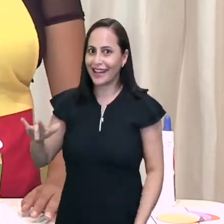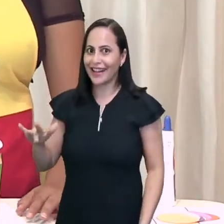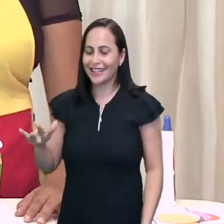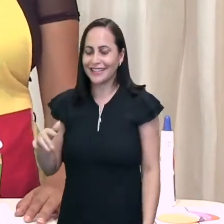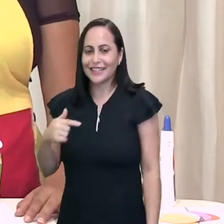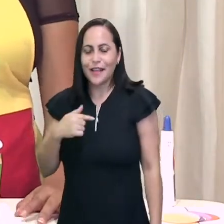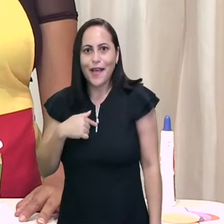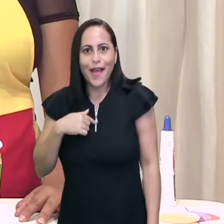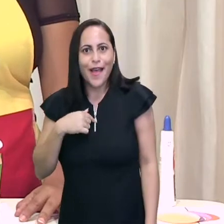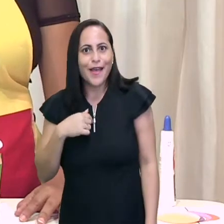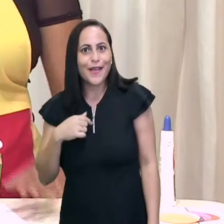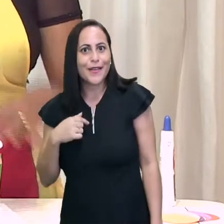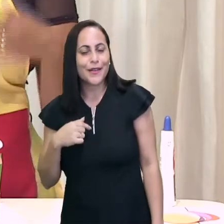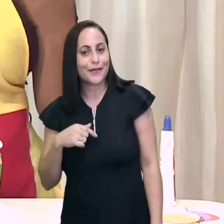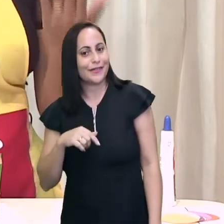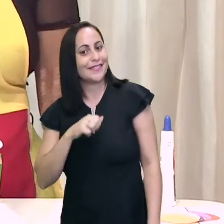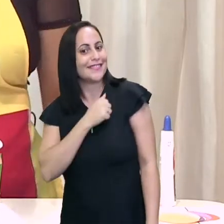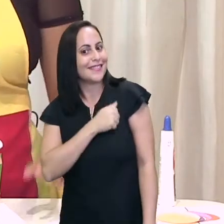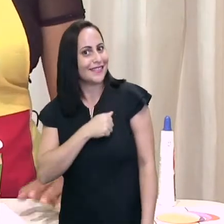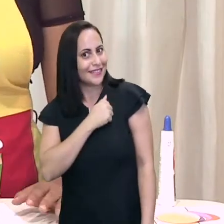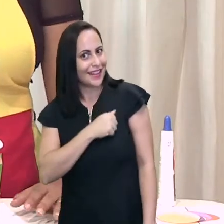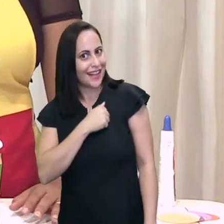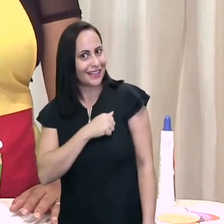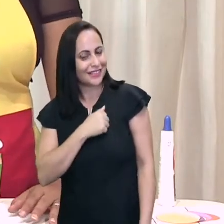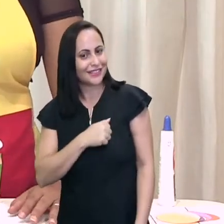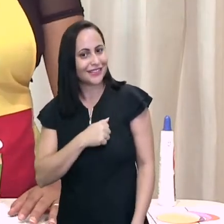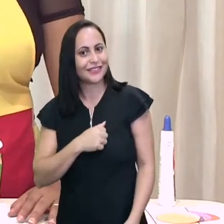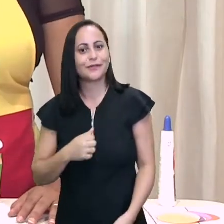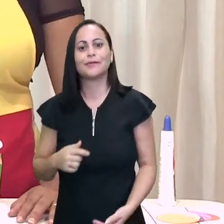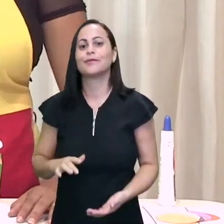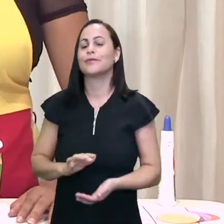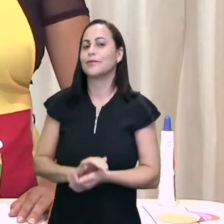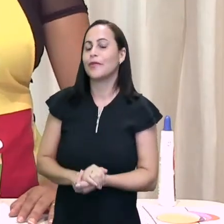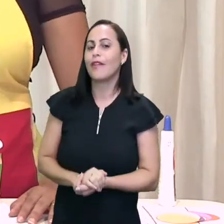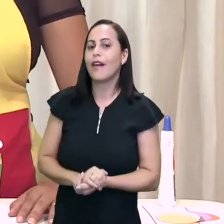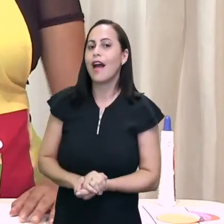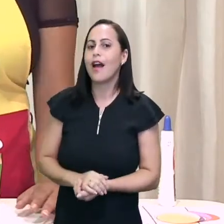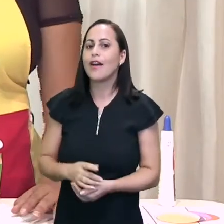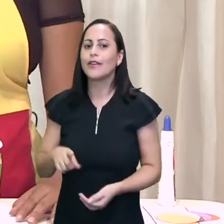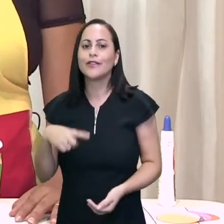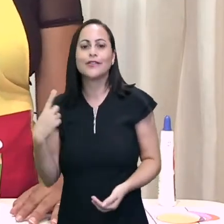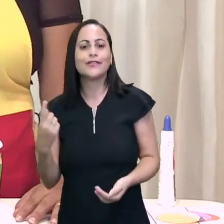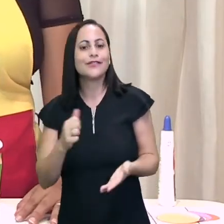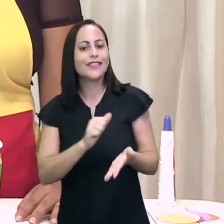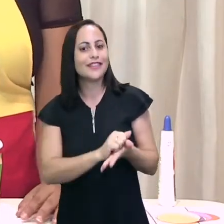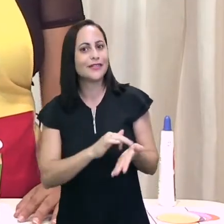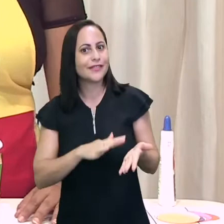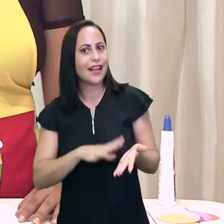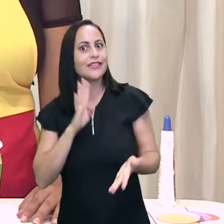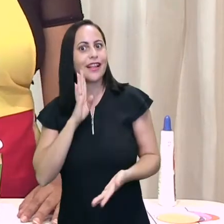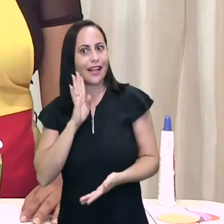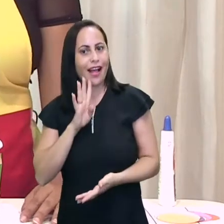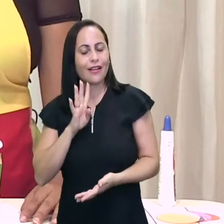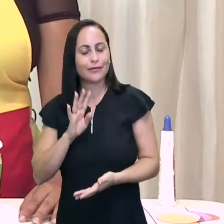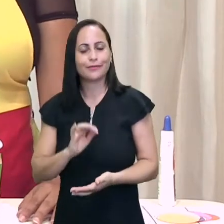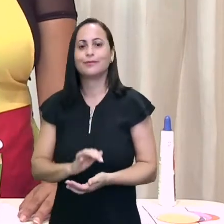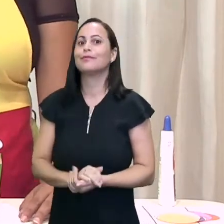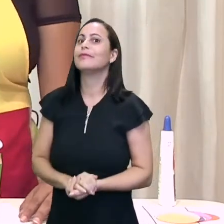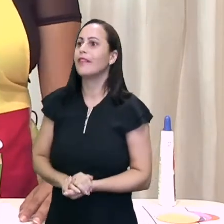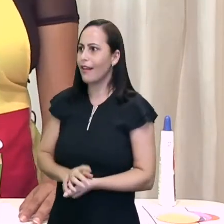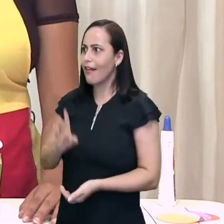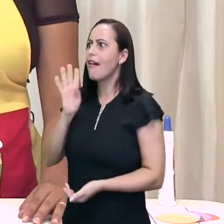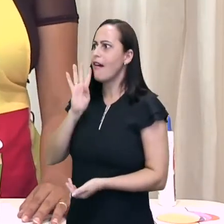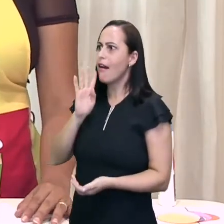Estavam com saudades de mim? Já estou aqui e nós vamos fazer uma atividade muito legal. Crianças, muito legal